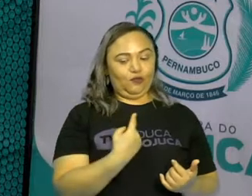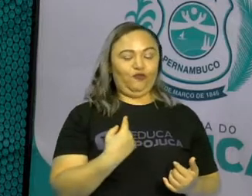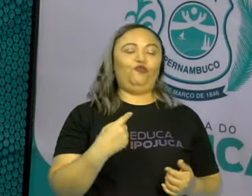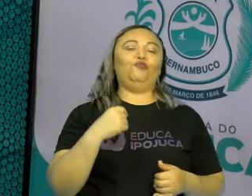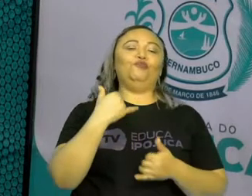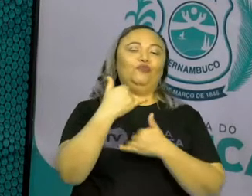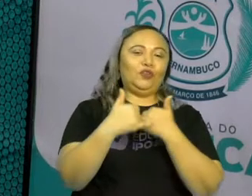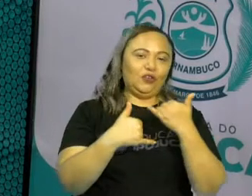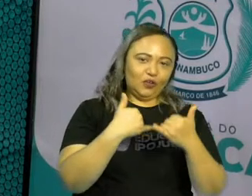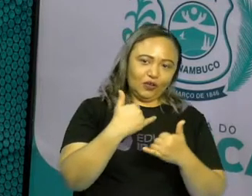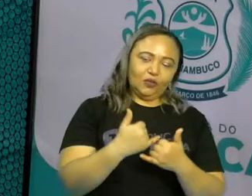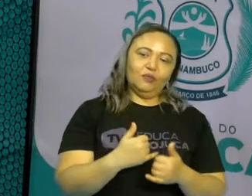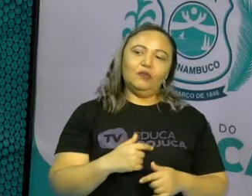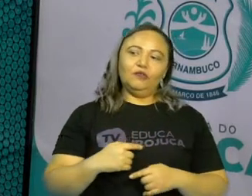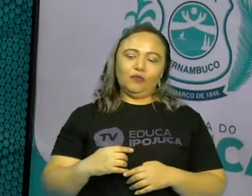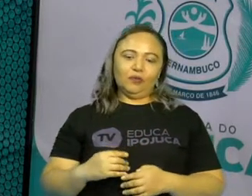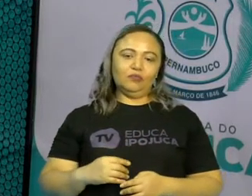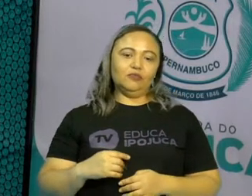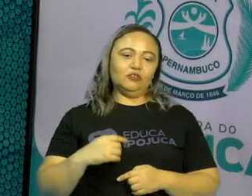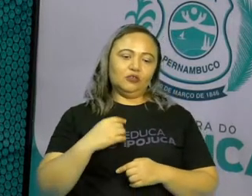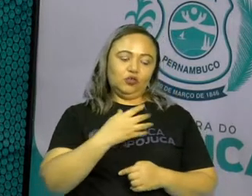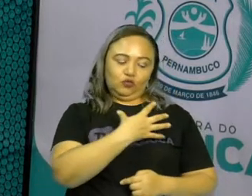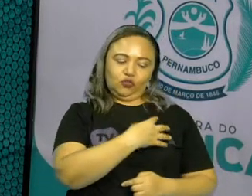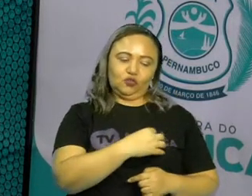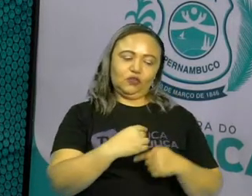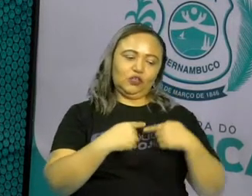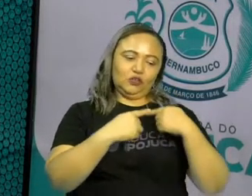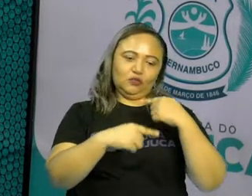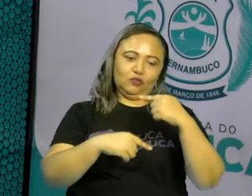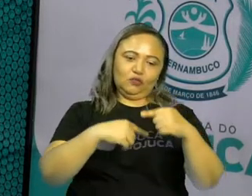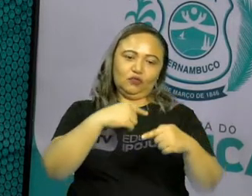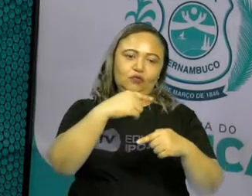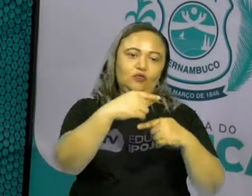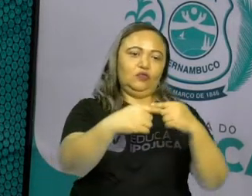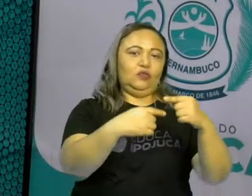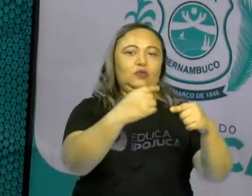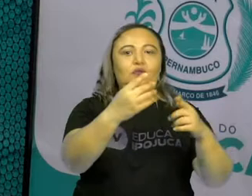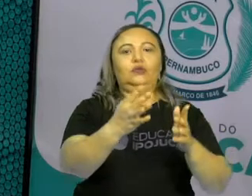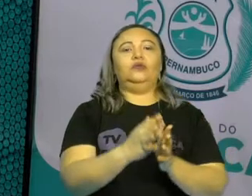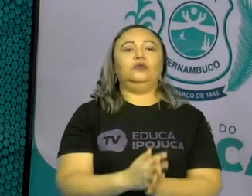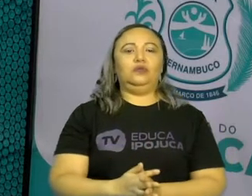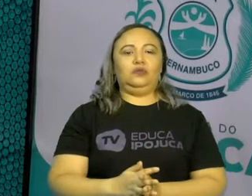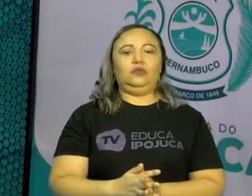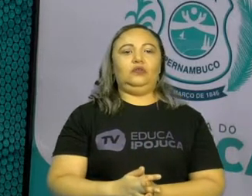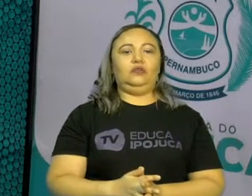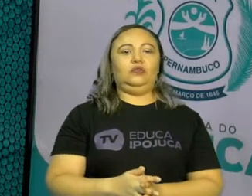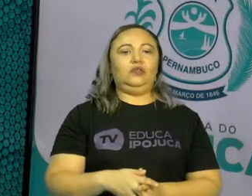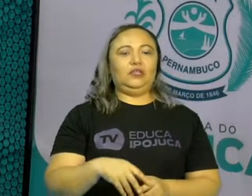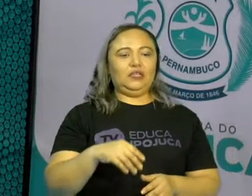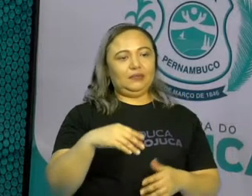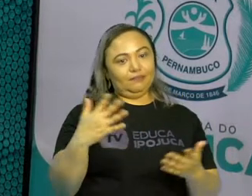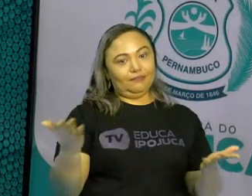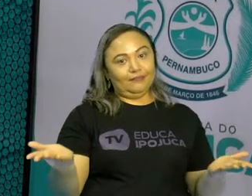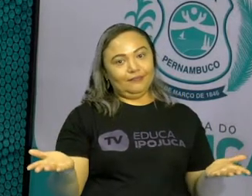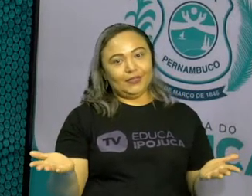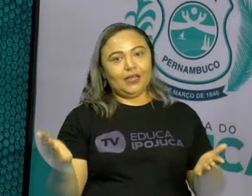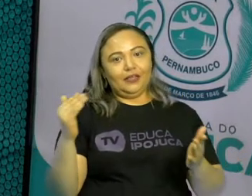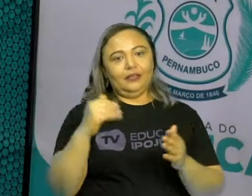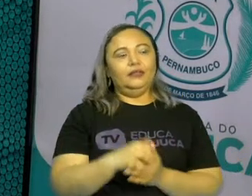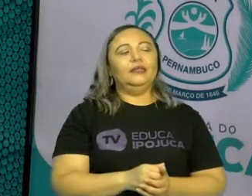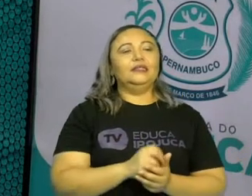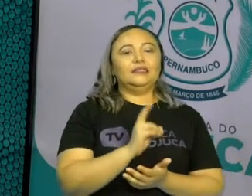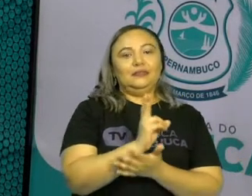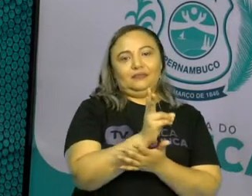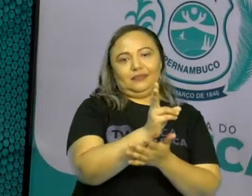vamos passar para os nossos filhos e os filhos vão passar para os nossos netos e assim